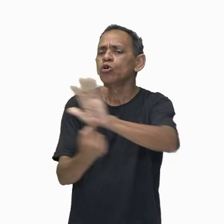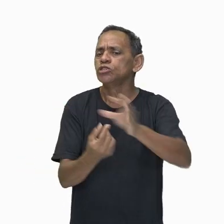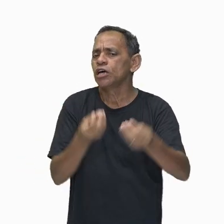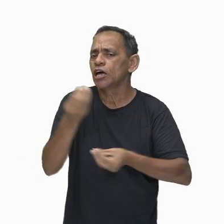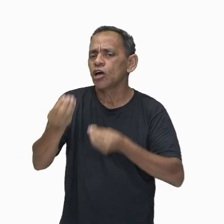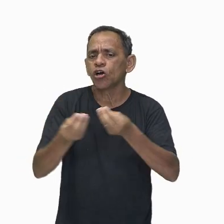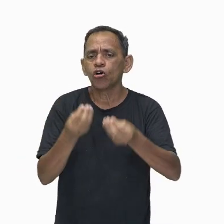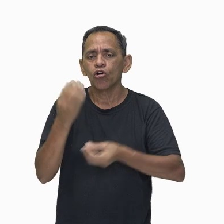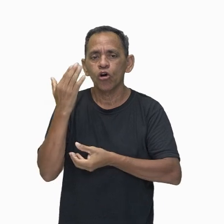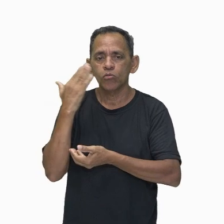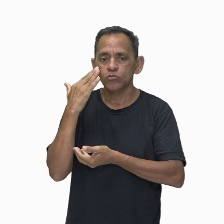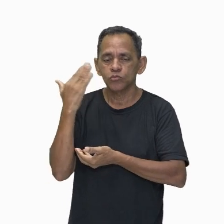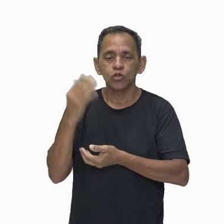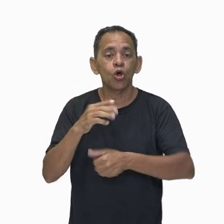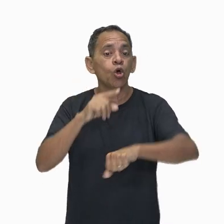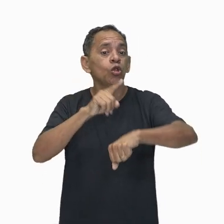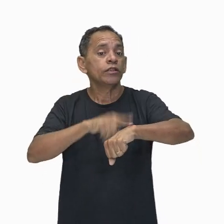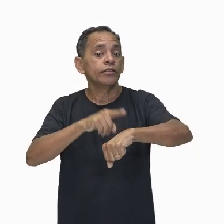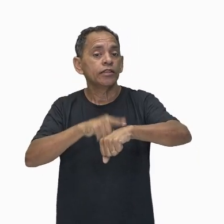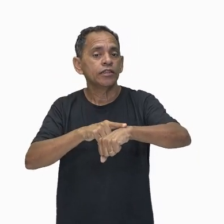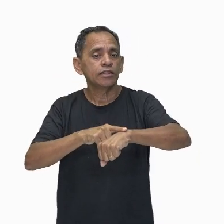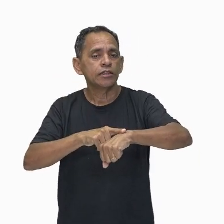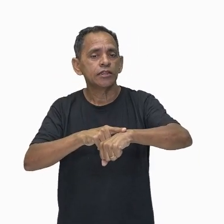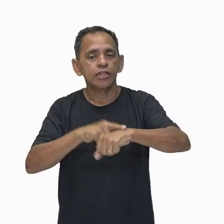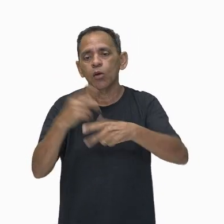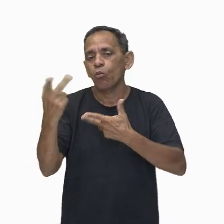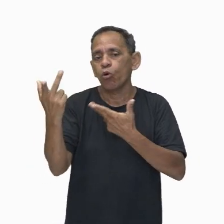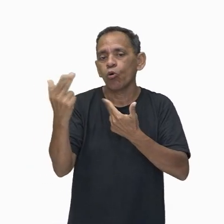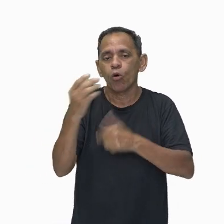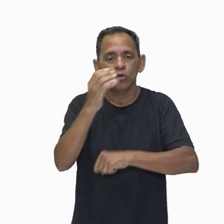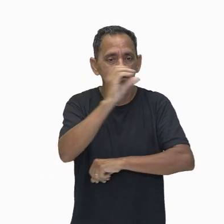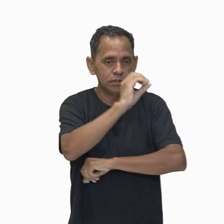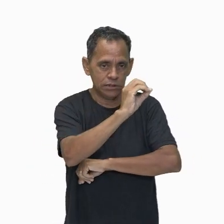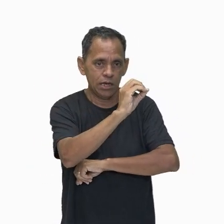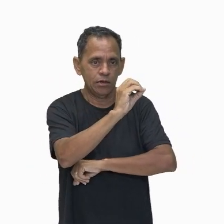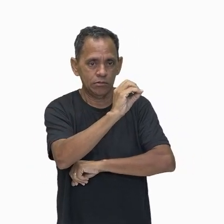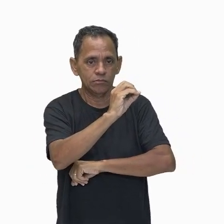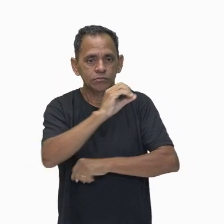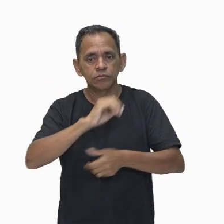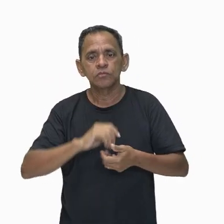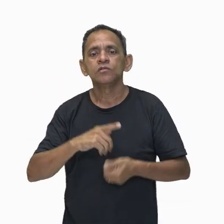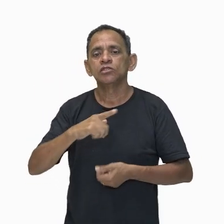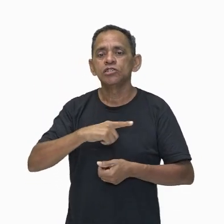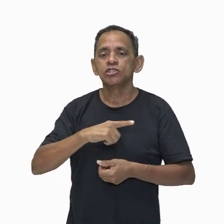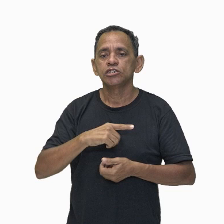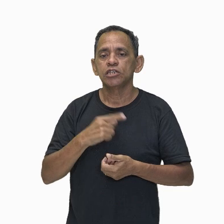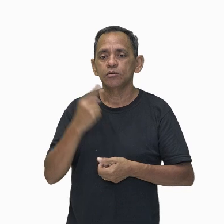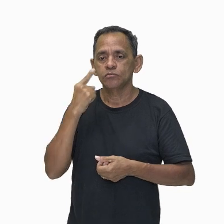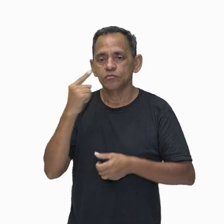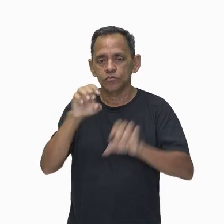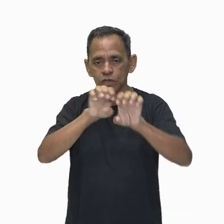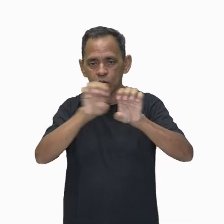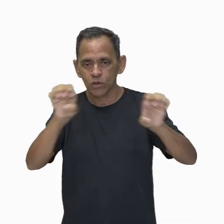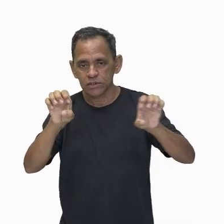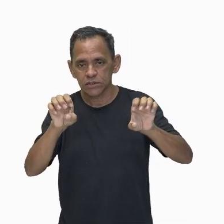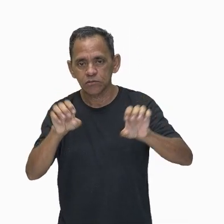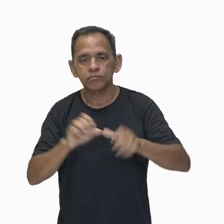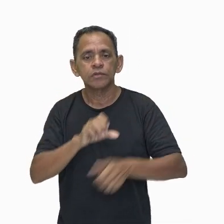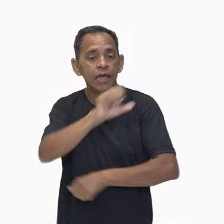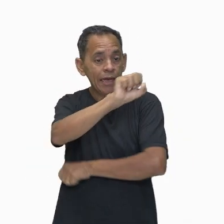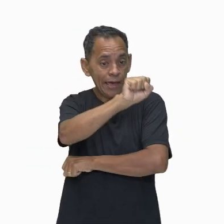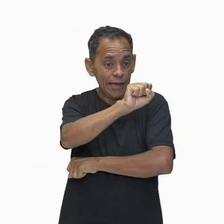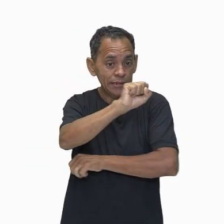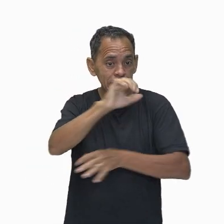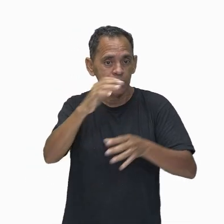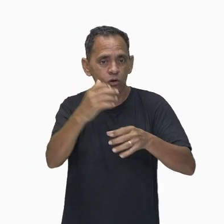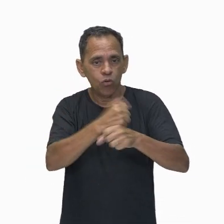igual a zero, e o espaço final por S, no instante t qualquer, obteremos a seguinte equação. S, que é a posição